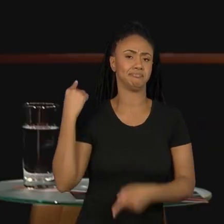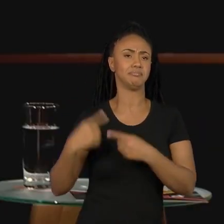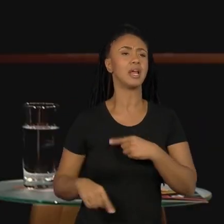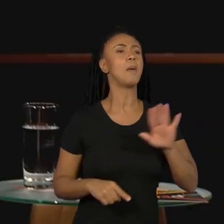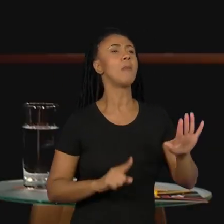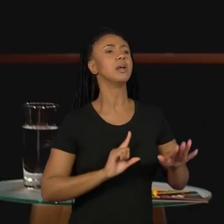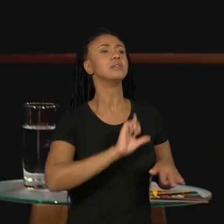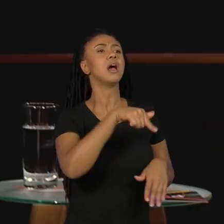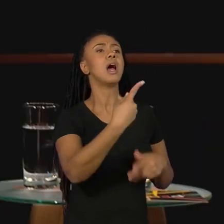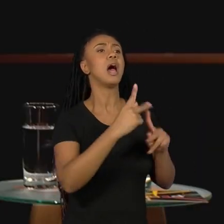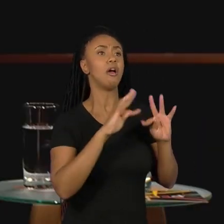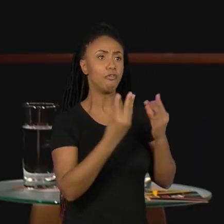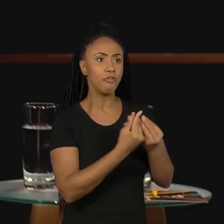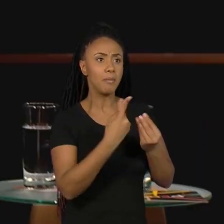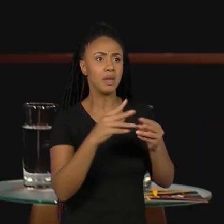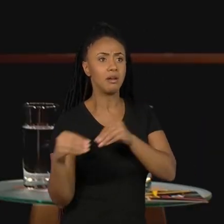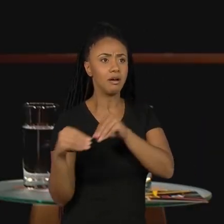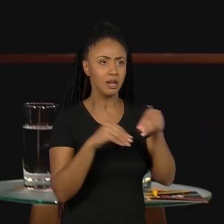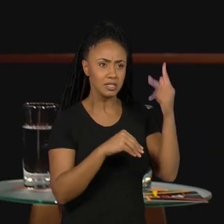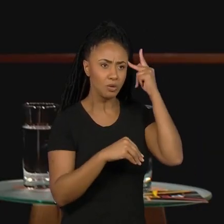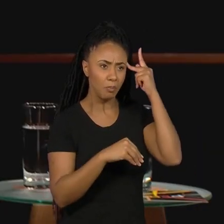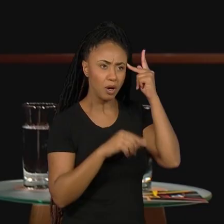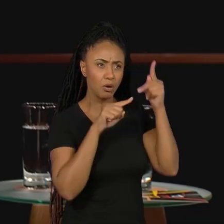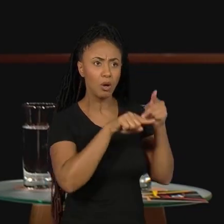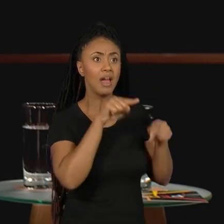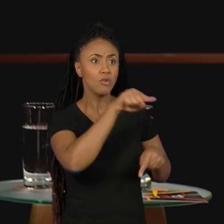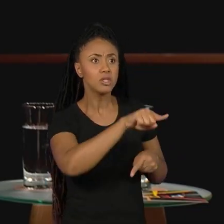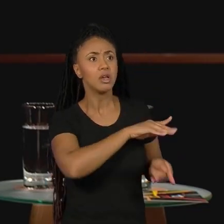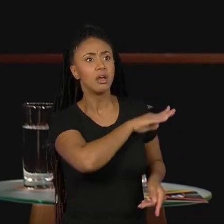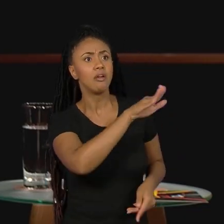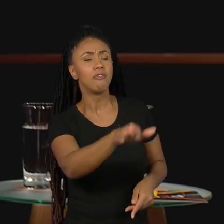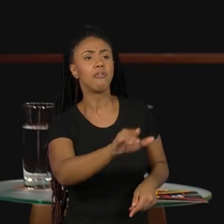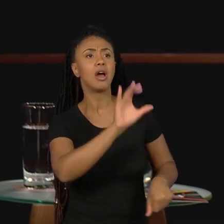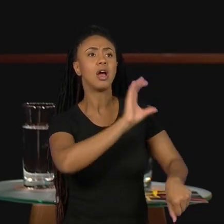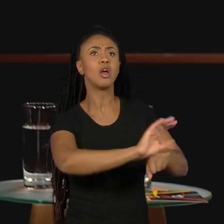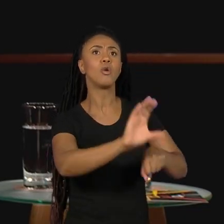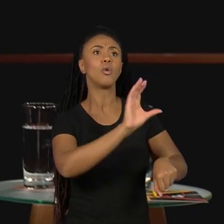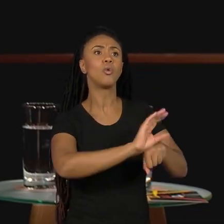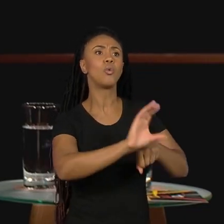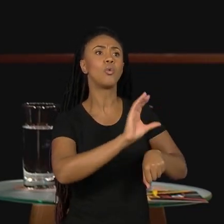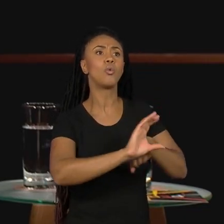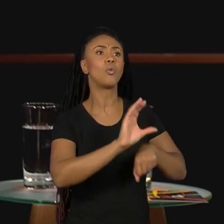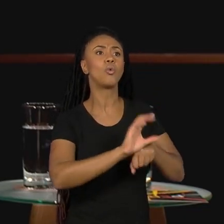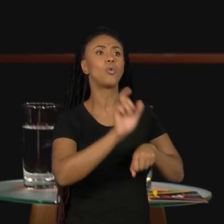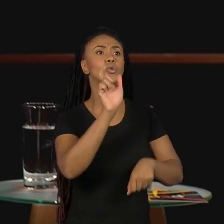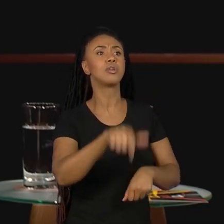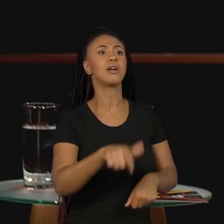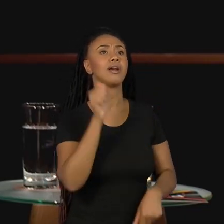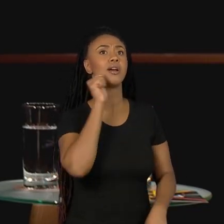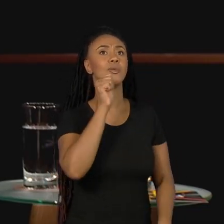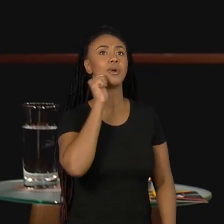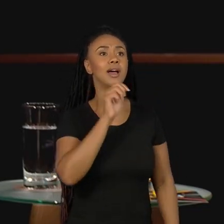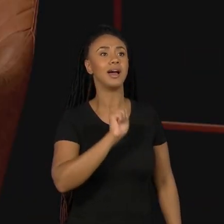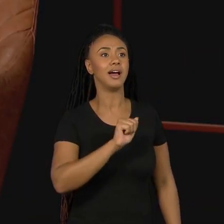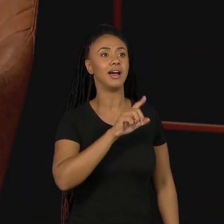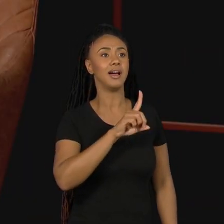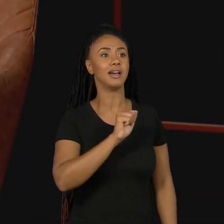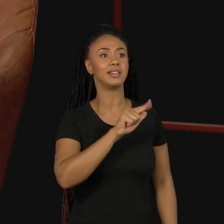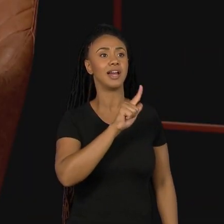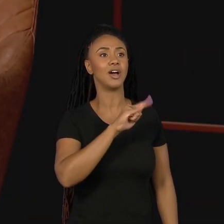sua família se muda para São Paulo e aí você se torna aluno da saudosa professora de piano, dona